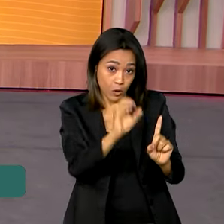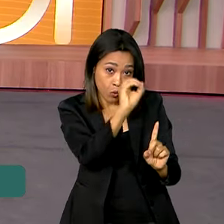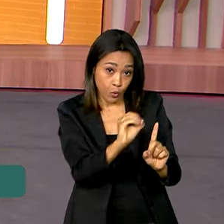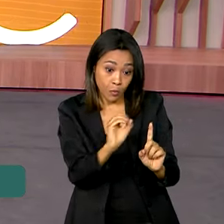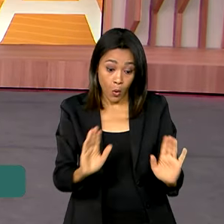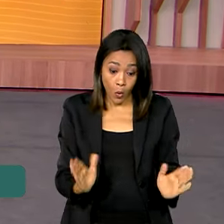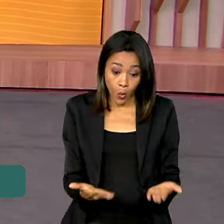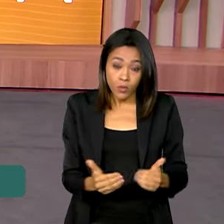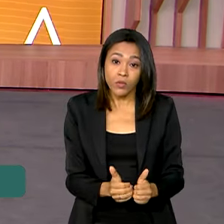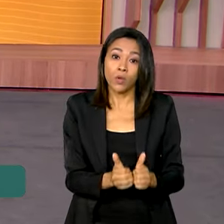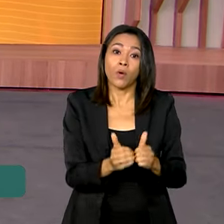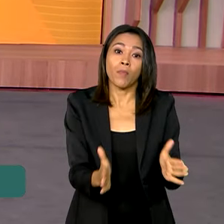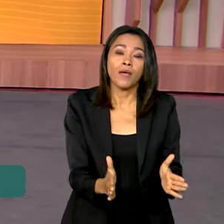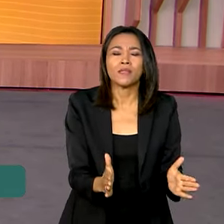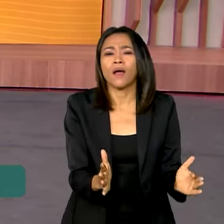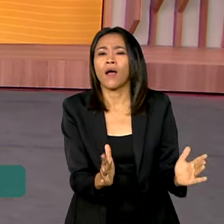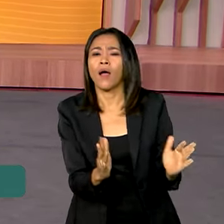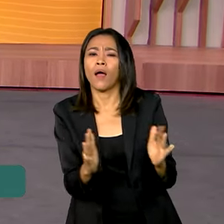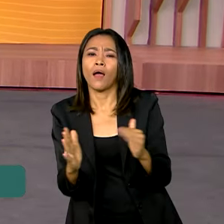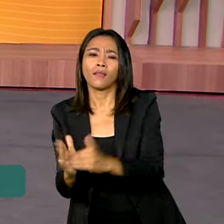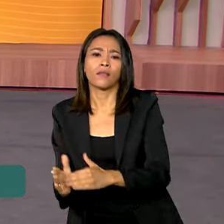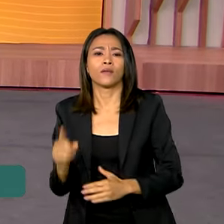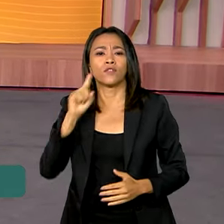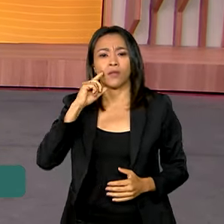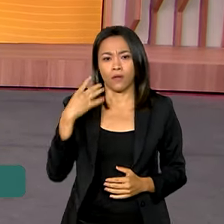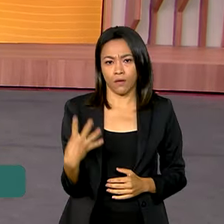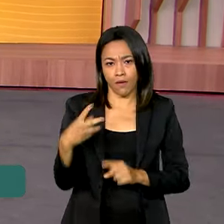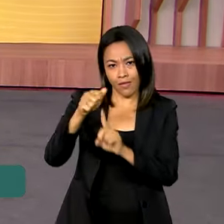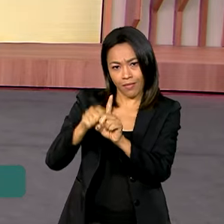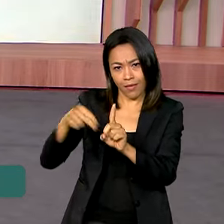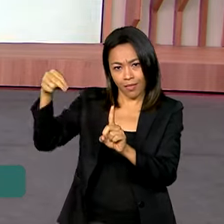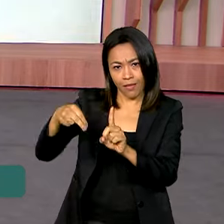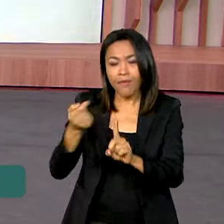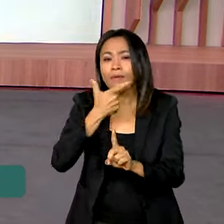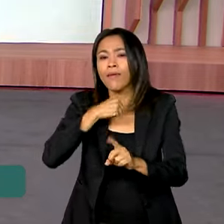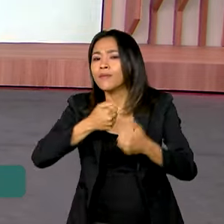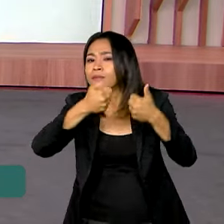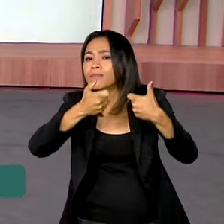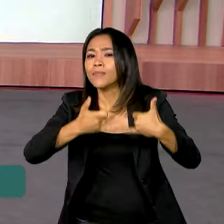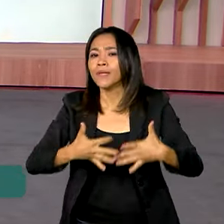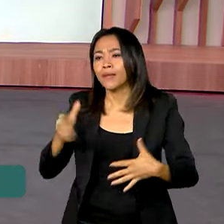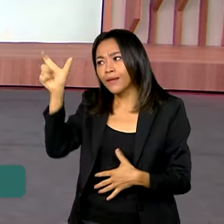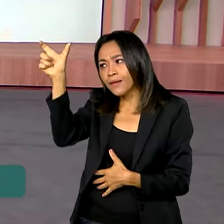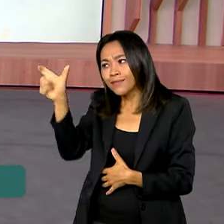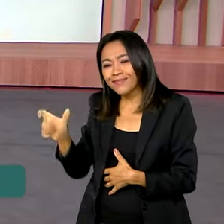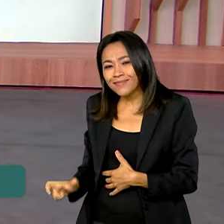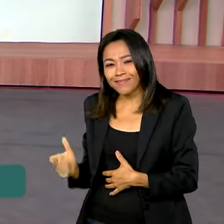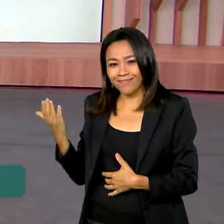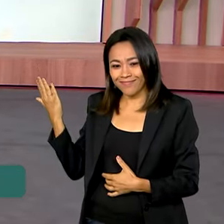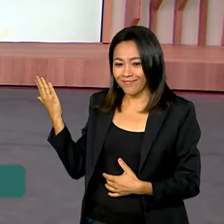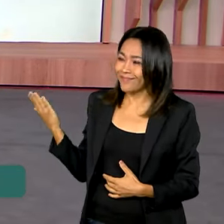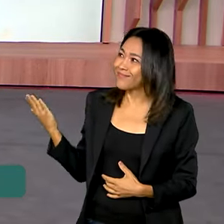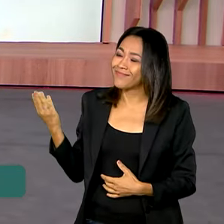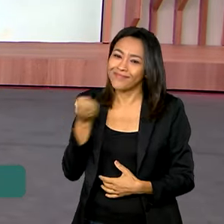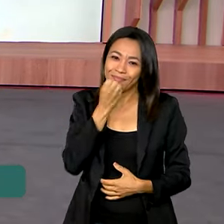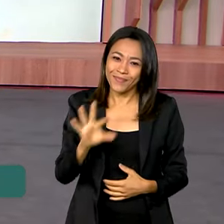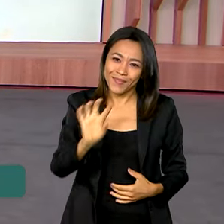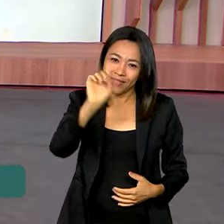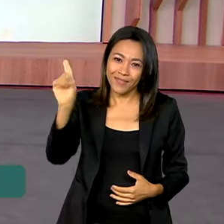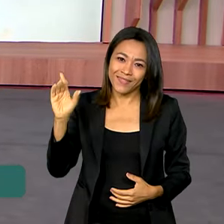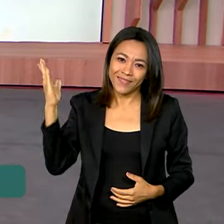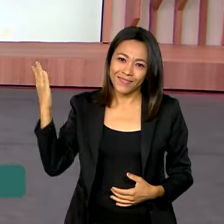começa hoje e segue até 4 de novembro. Quem traz os detalhes para a gente é a repórter Márcia Fernandes. Bom dia,